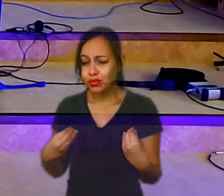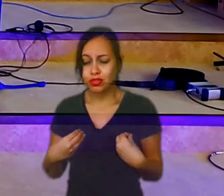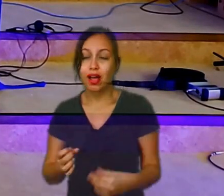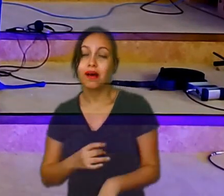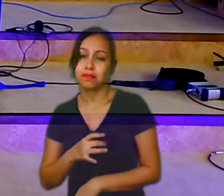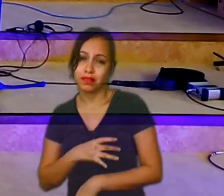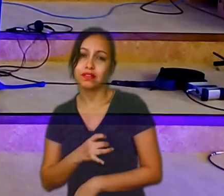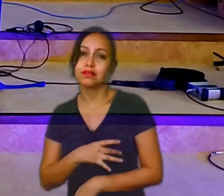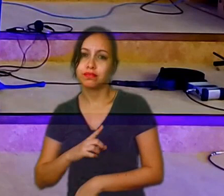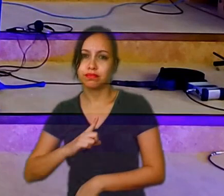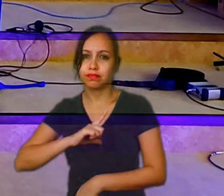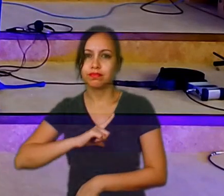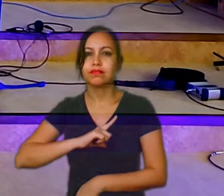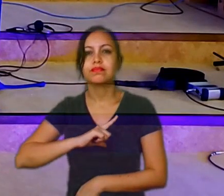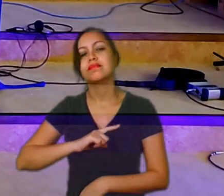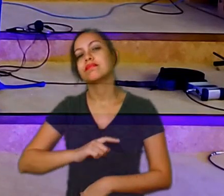propõem medos.